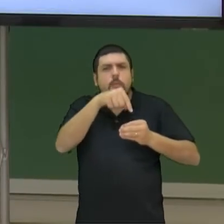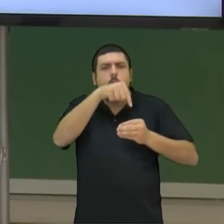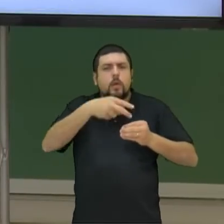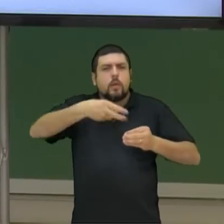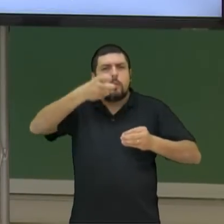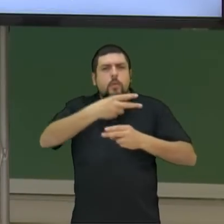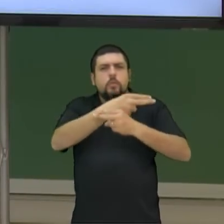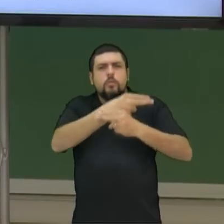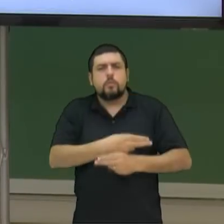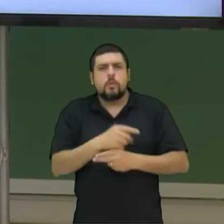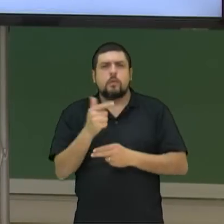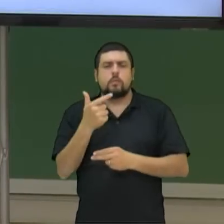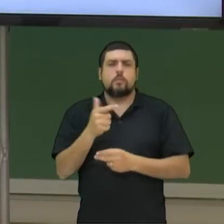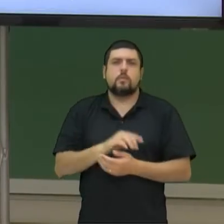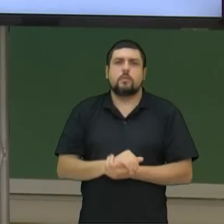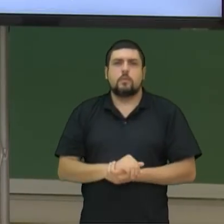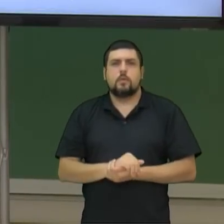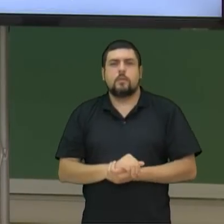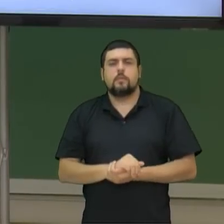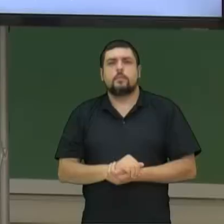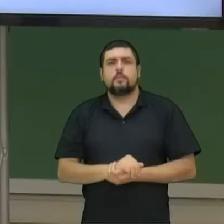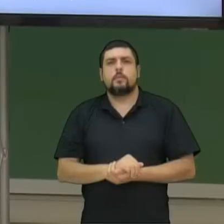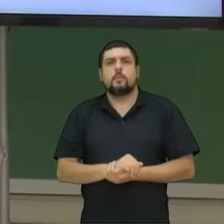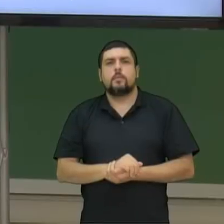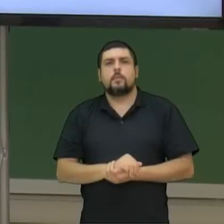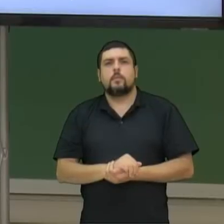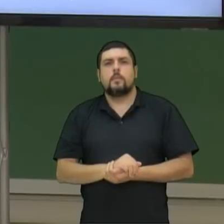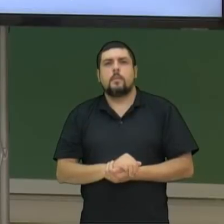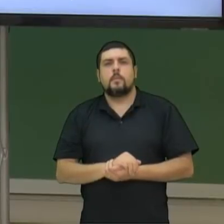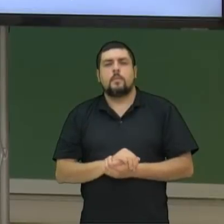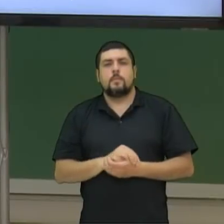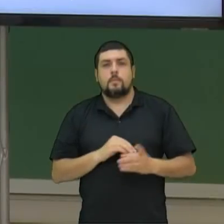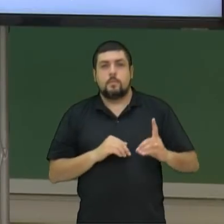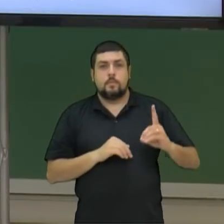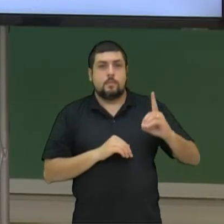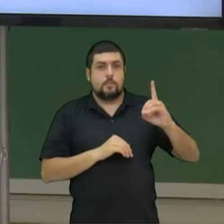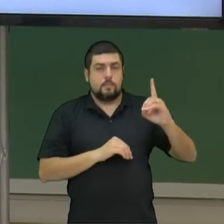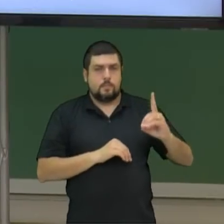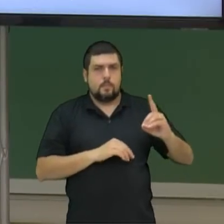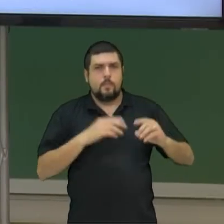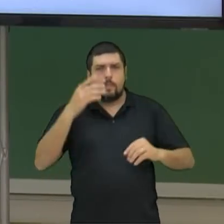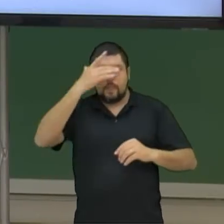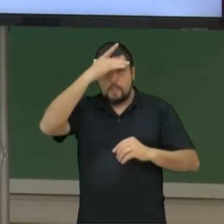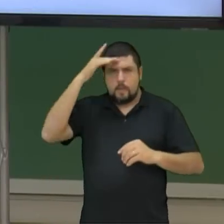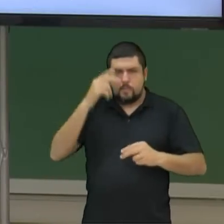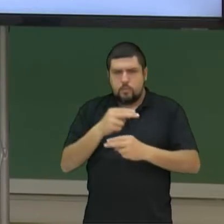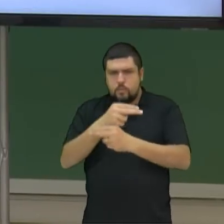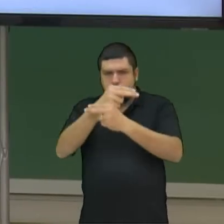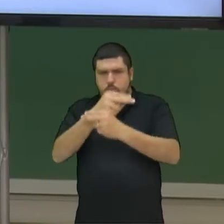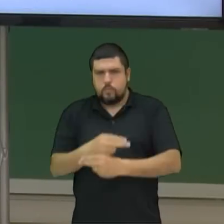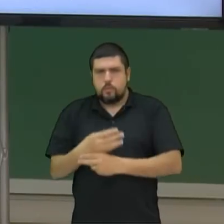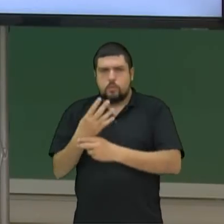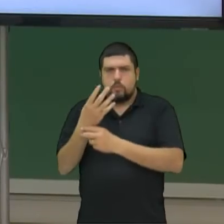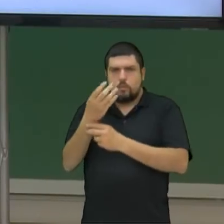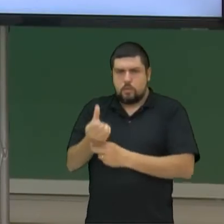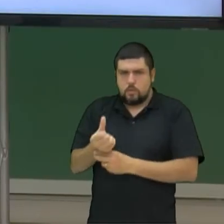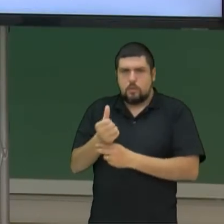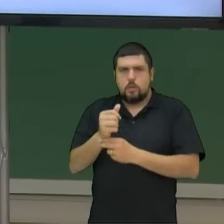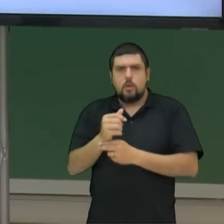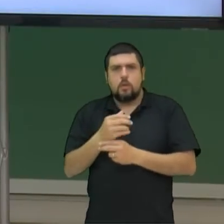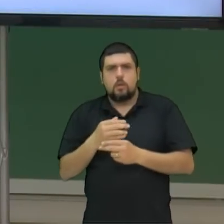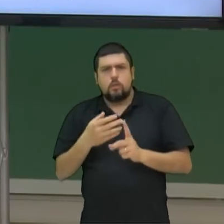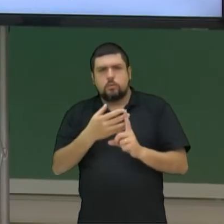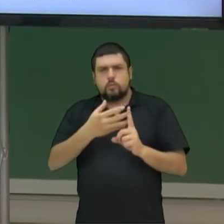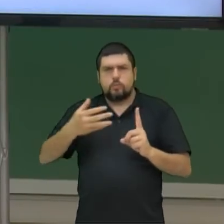na fase que ela está adulta, trabalhando com uma hemácia bem certinho. Letra D. Uma pessoa com 46 cromossomos em suas células não possui